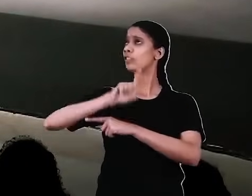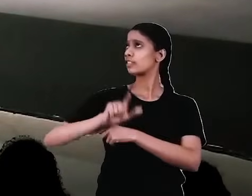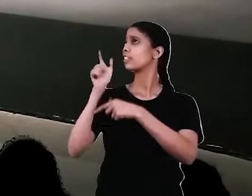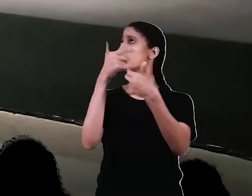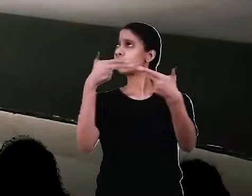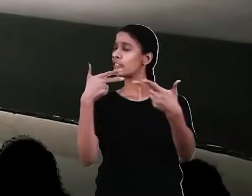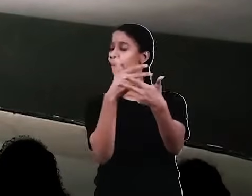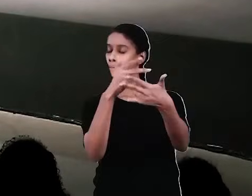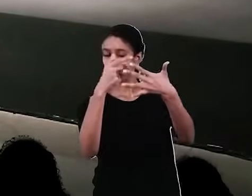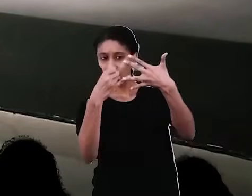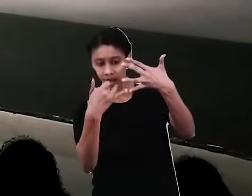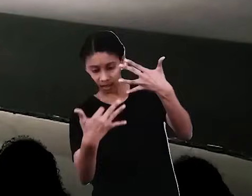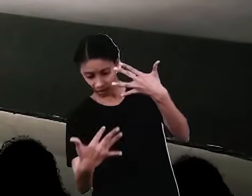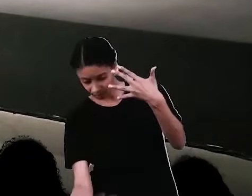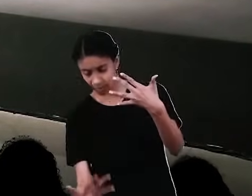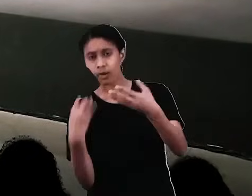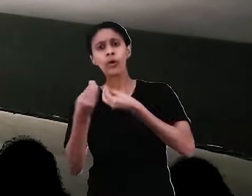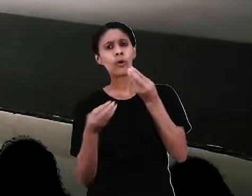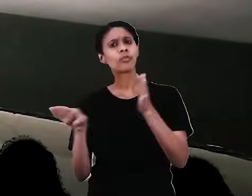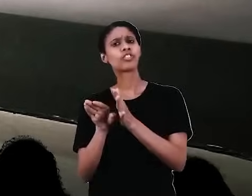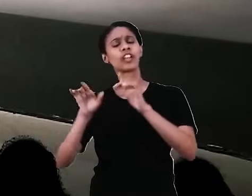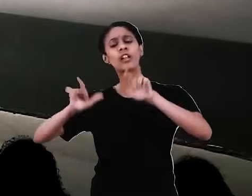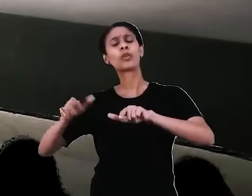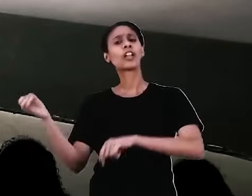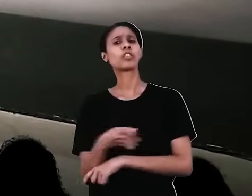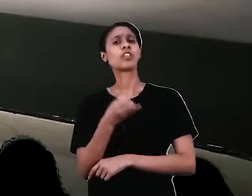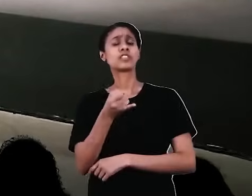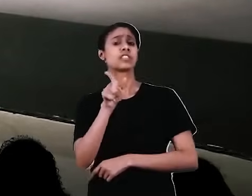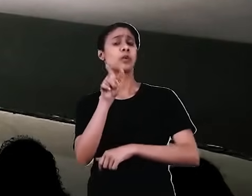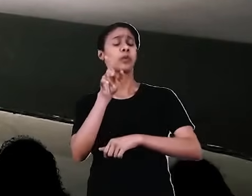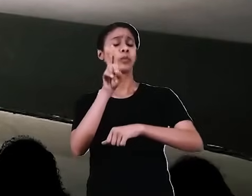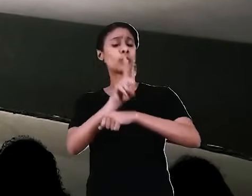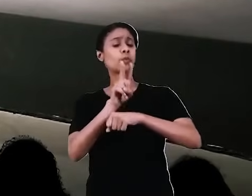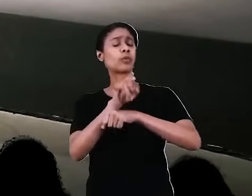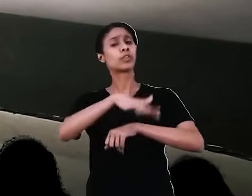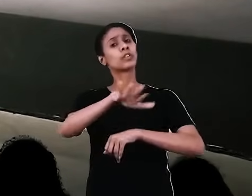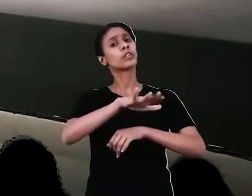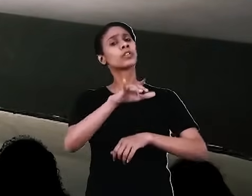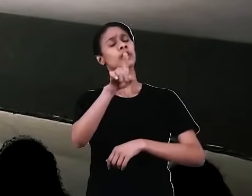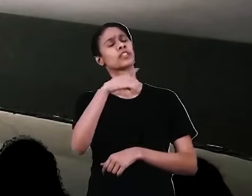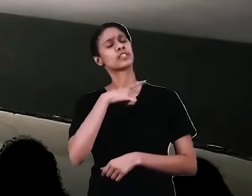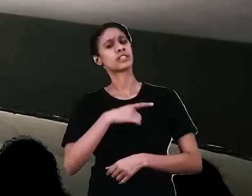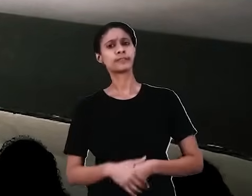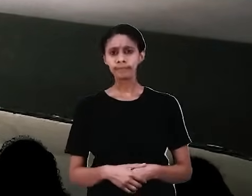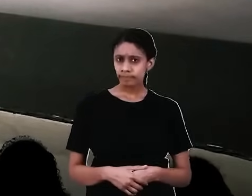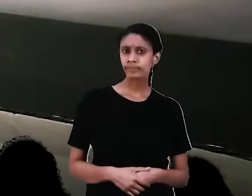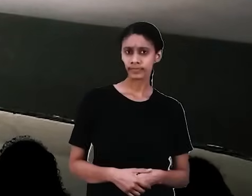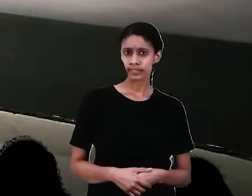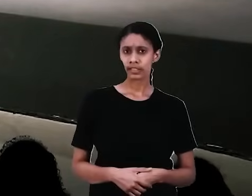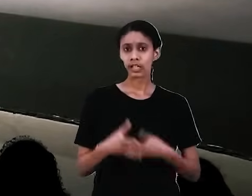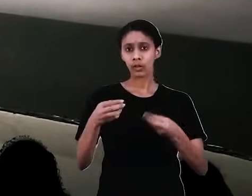eu vou conquistar aquilo. Como é que tu vai conquistar novos territórios, minha irmã, se tu não domina o que Deus te deu? É ou não é? Fica querendo dar uma de